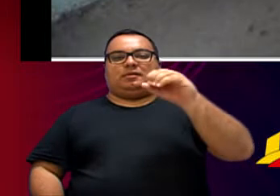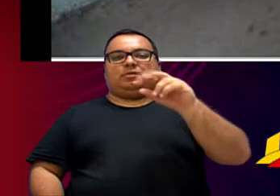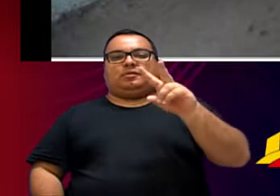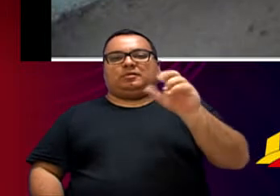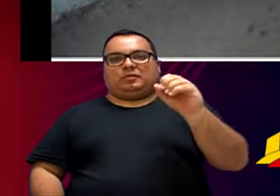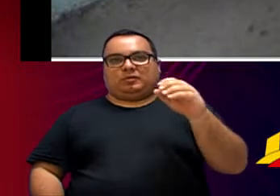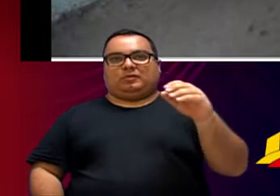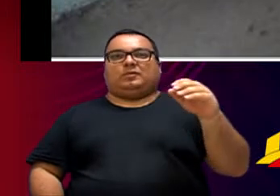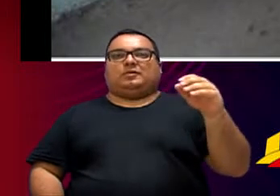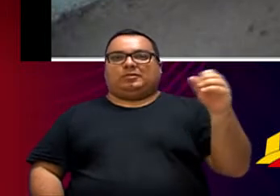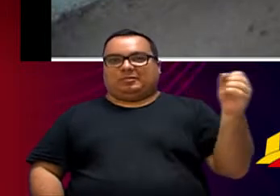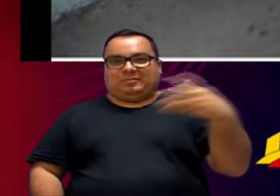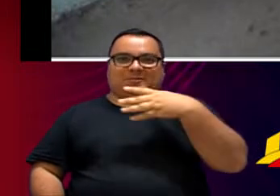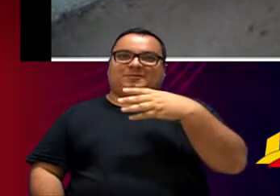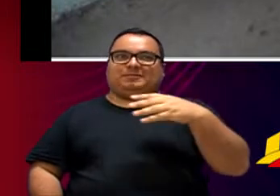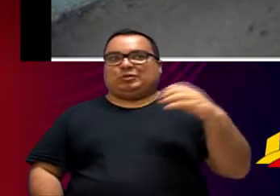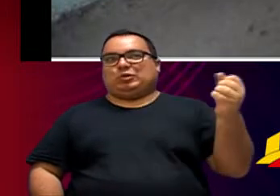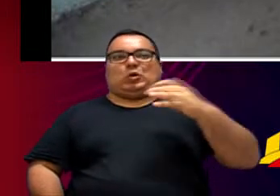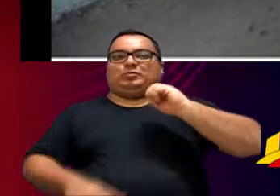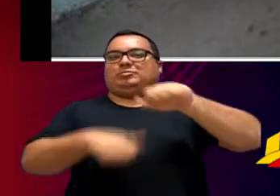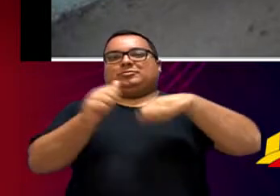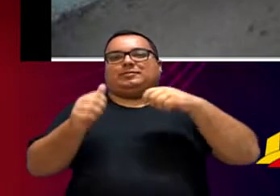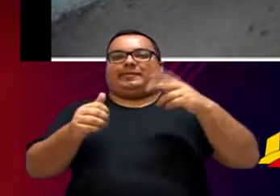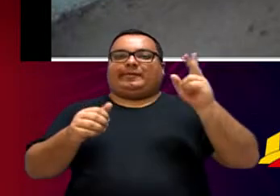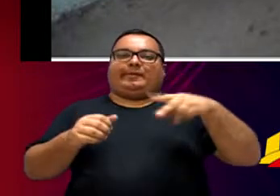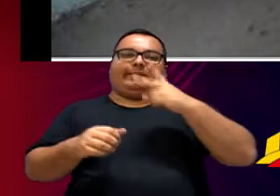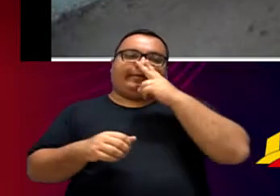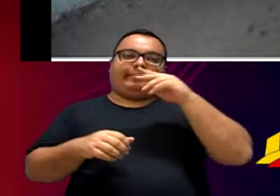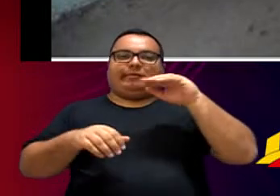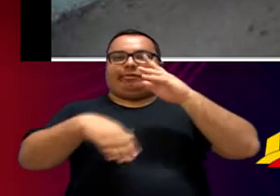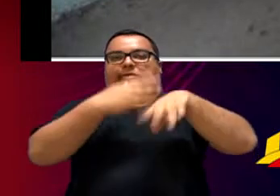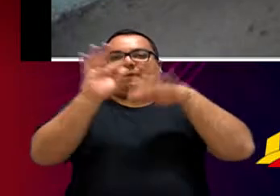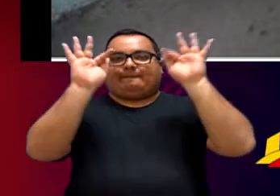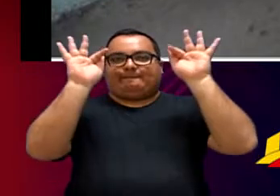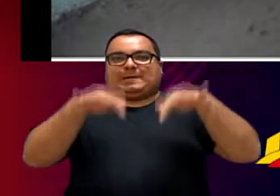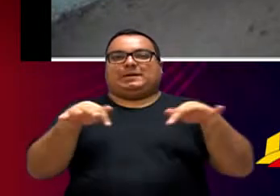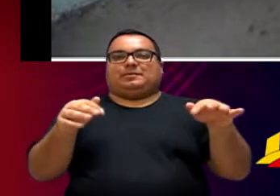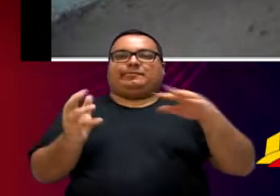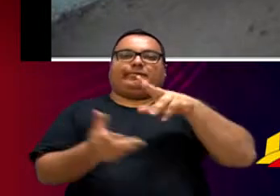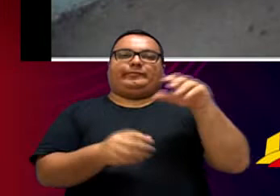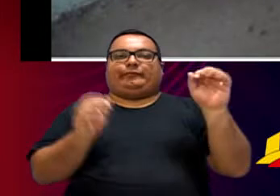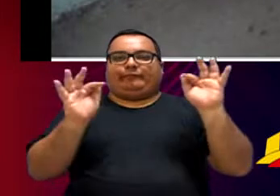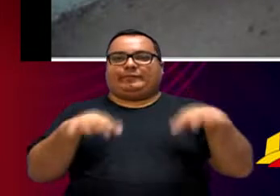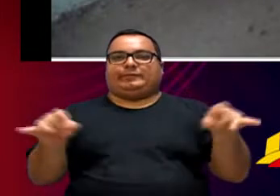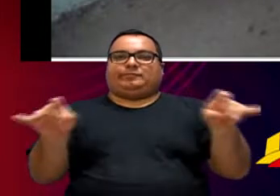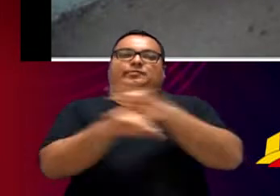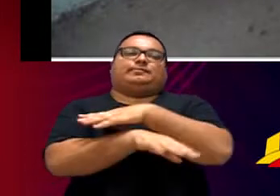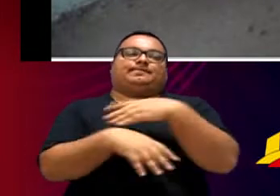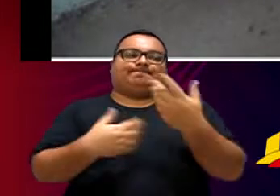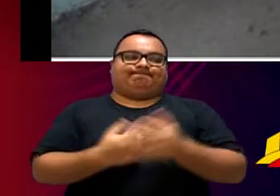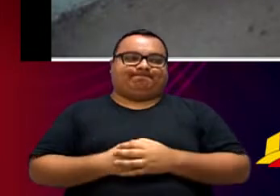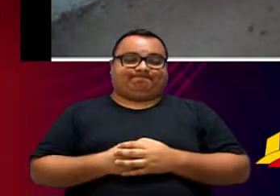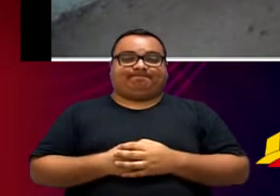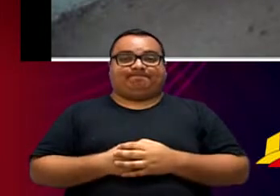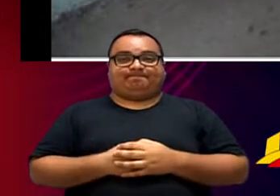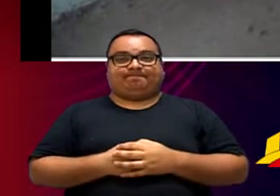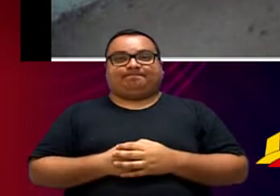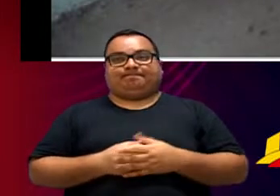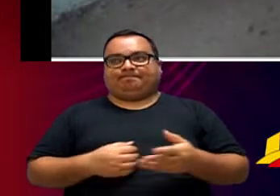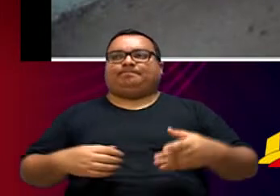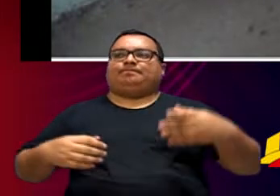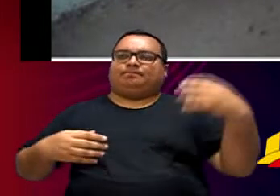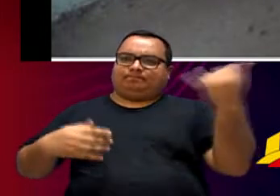mundo o que eu já havia aqui de gente solicitando e não se toma uma Providência